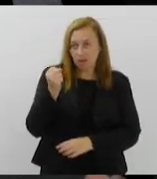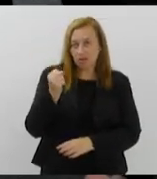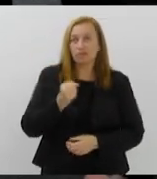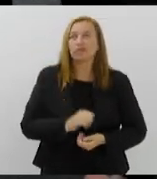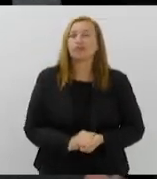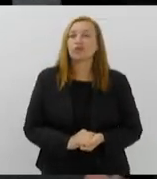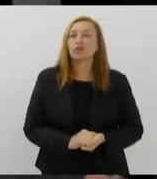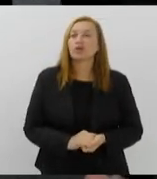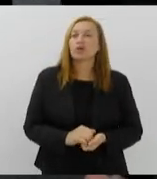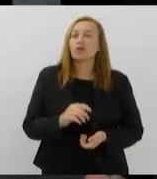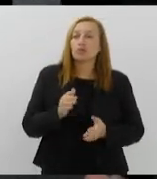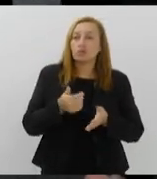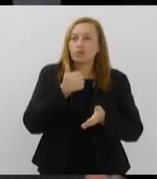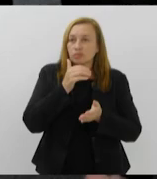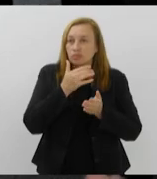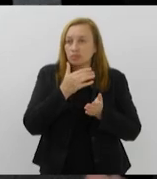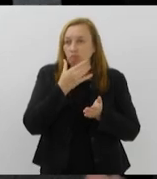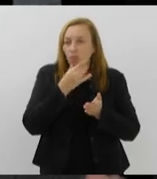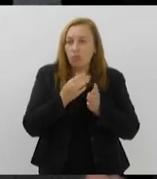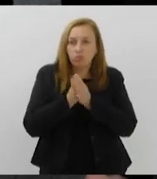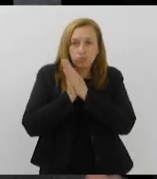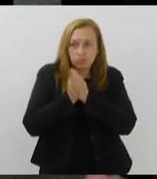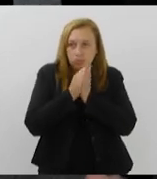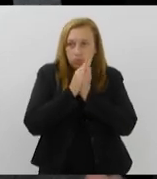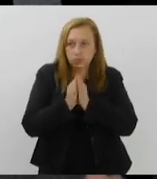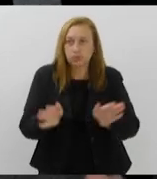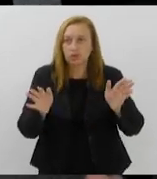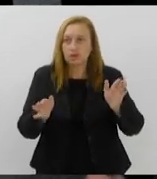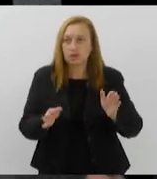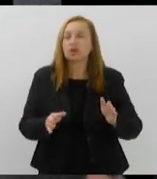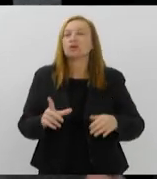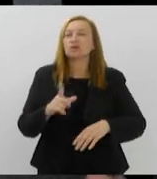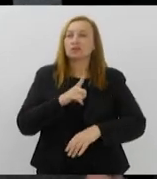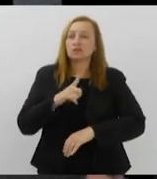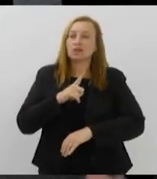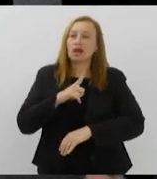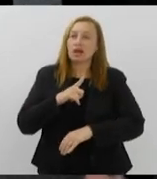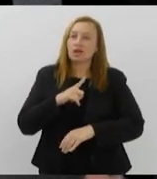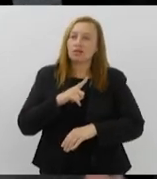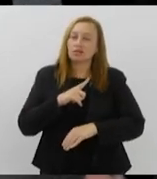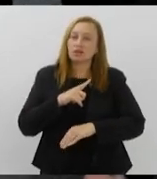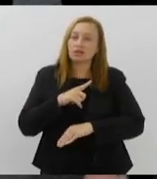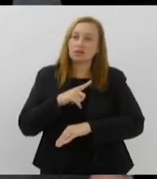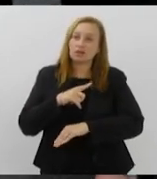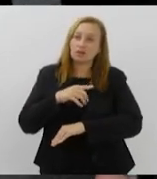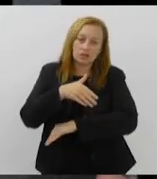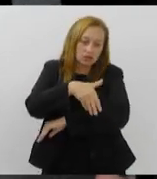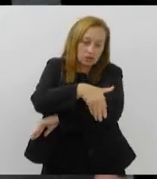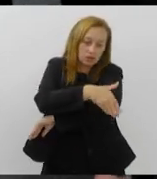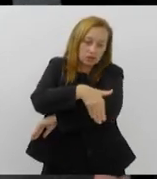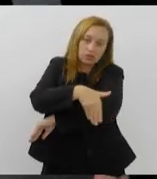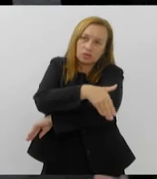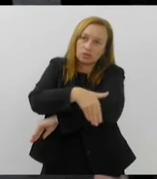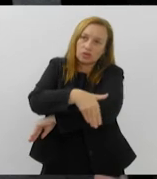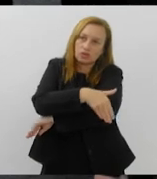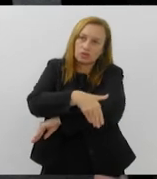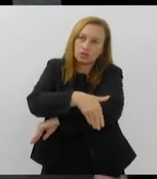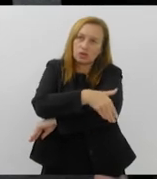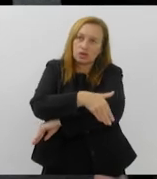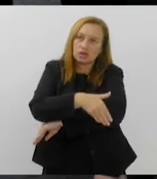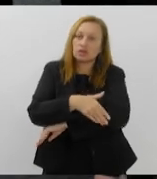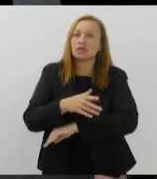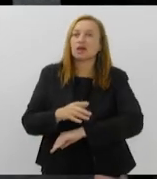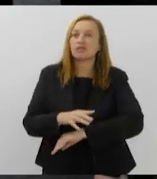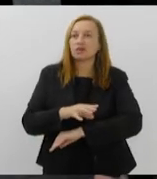um pai de santo estava numa encruzilhada, teve ali uma situação extremamente violenta quando estava fazendo